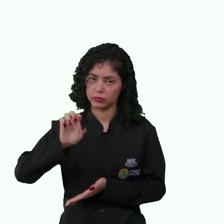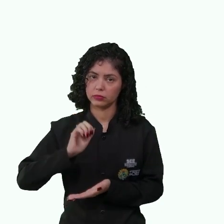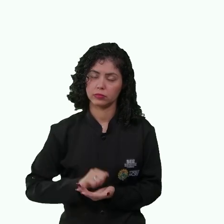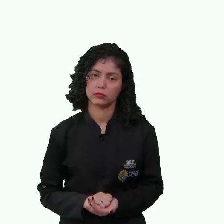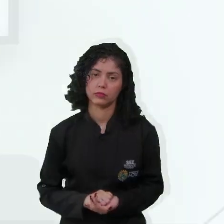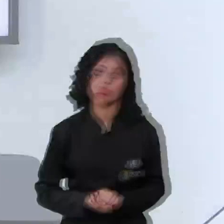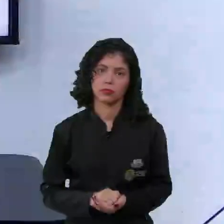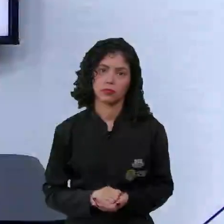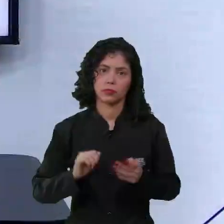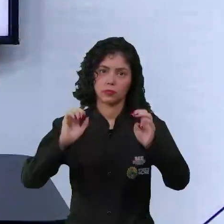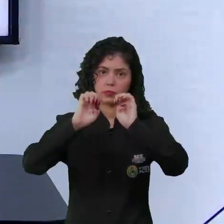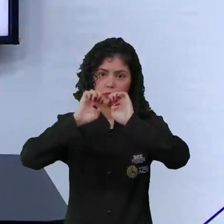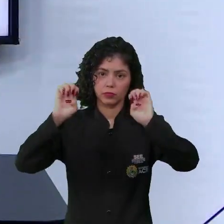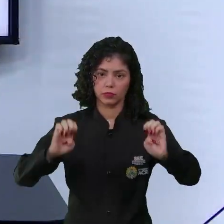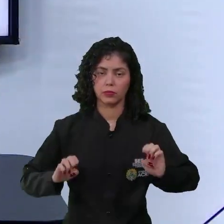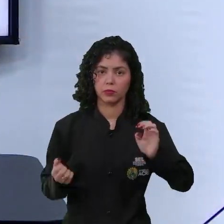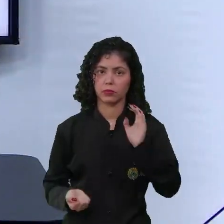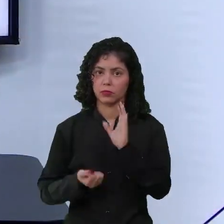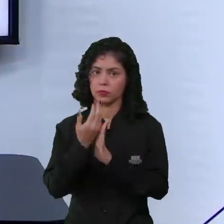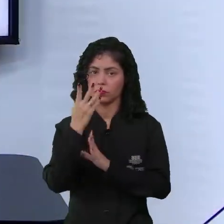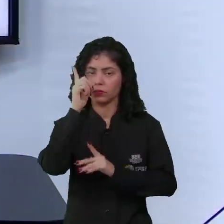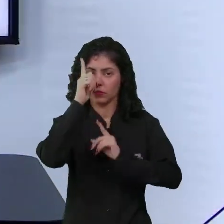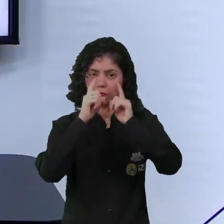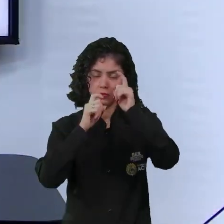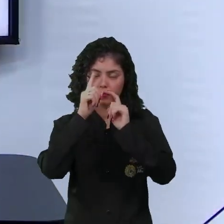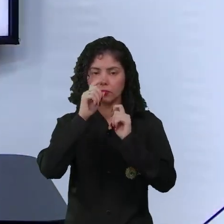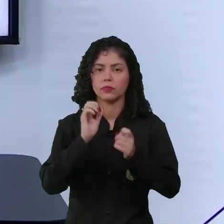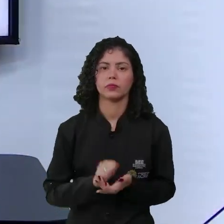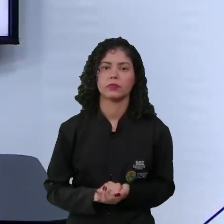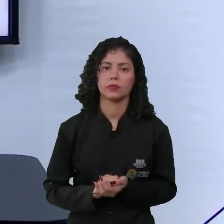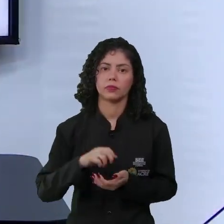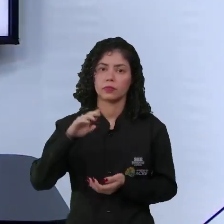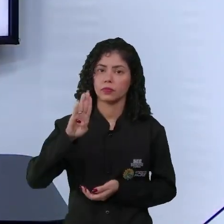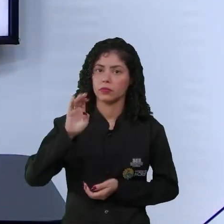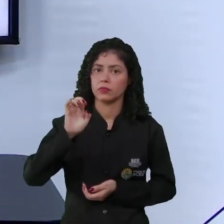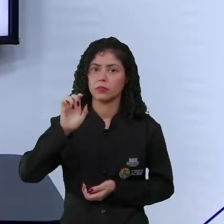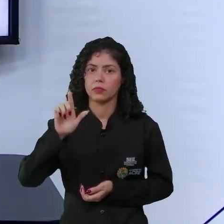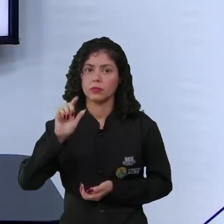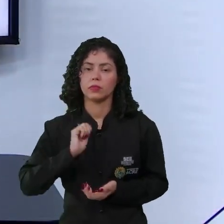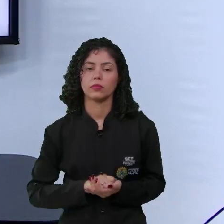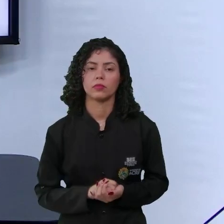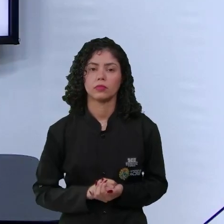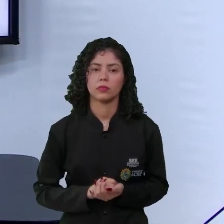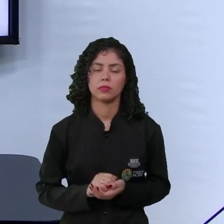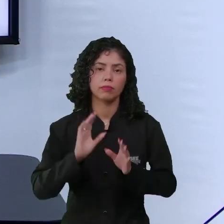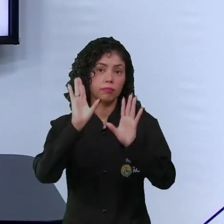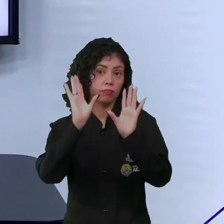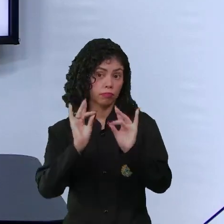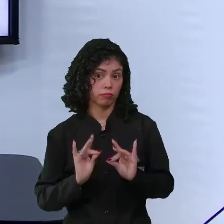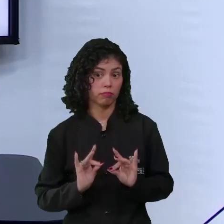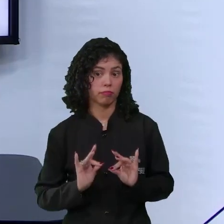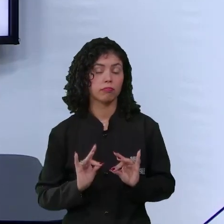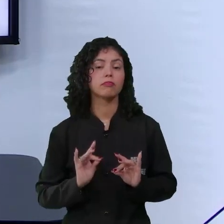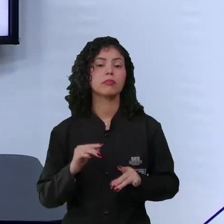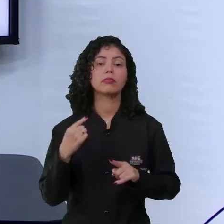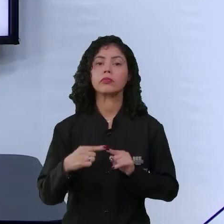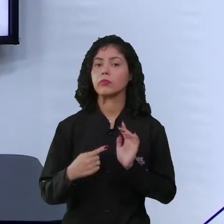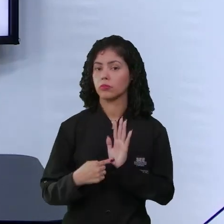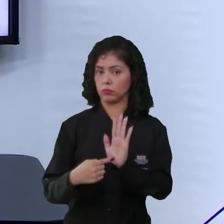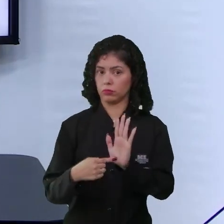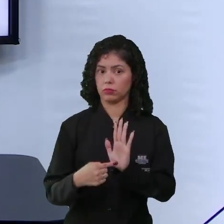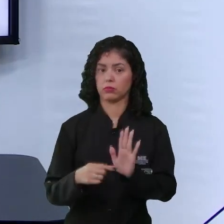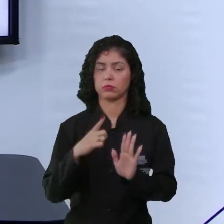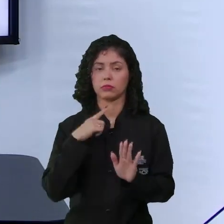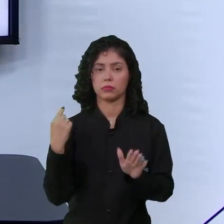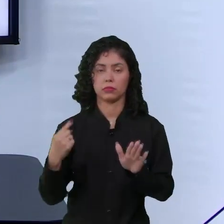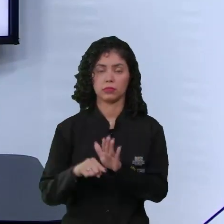estruturada. Então, renasceu e expressou. O balé, por exemplo, é uma dança extremamente técnica, mas porque ela quer mostrar que dentro